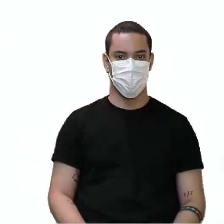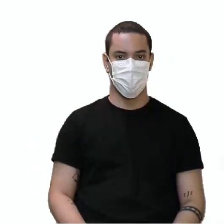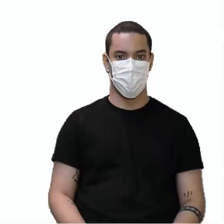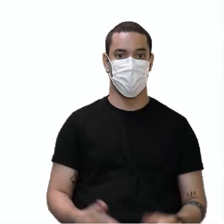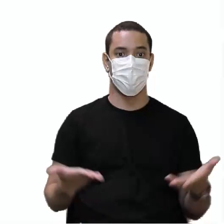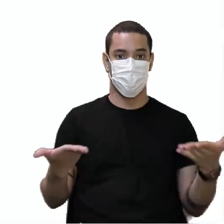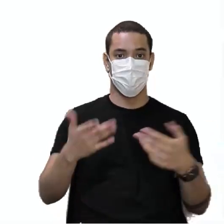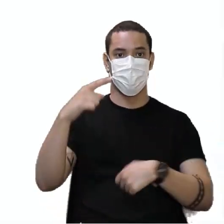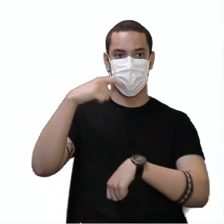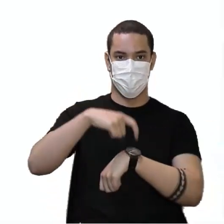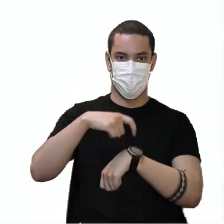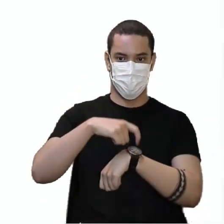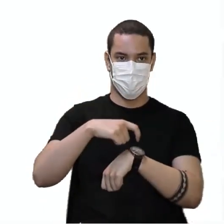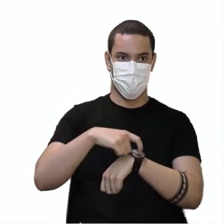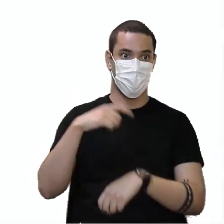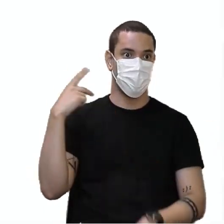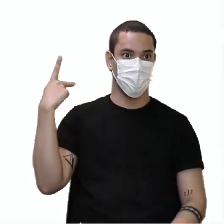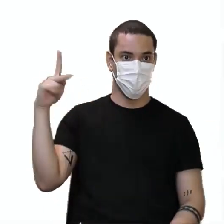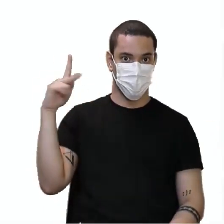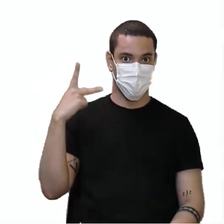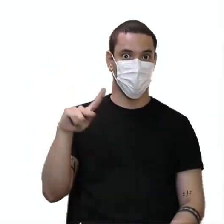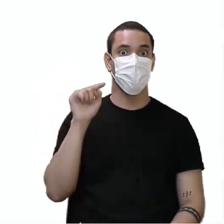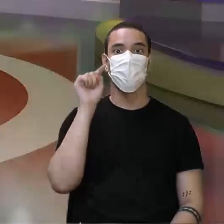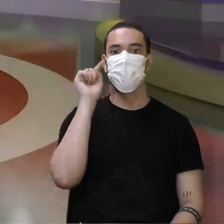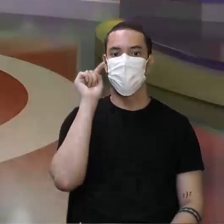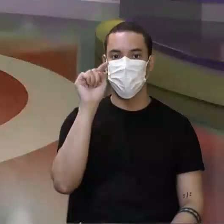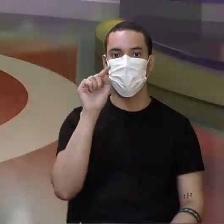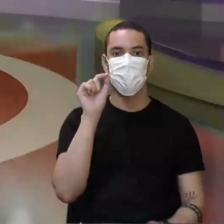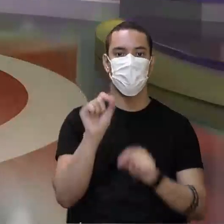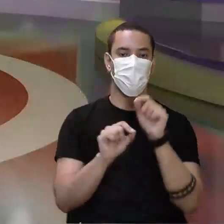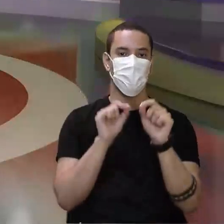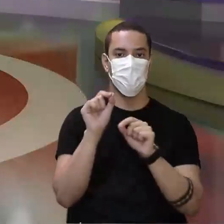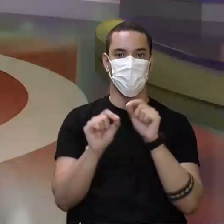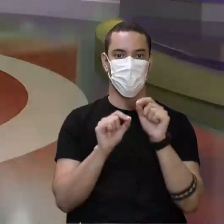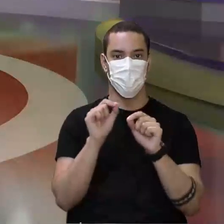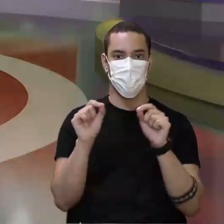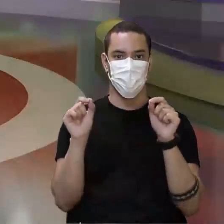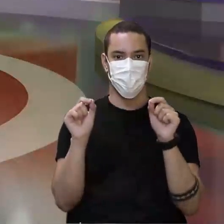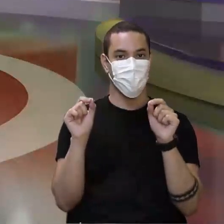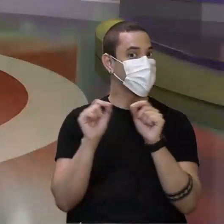tá, chegou o momento dela, o seu momento, o momento das